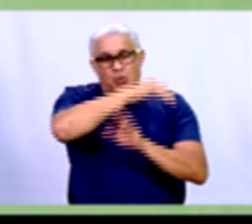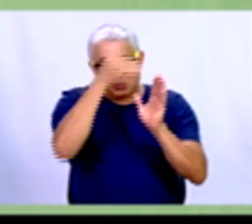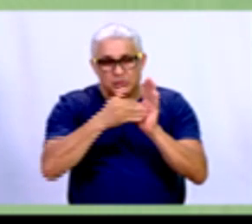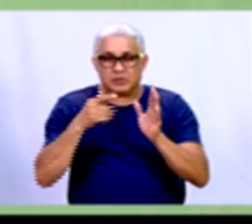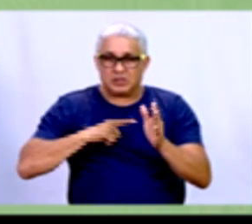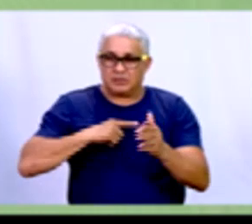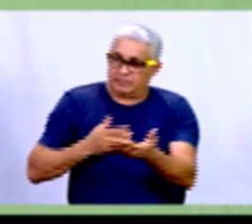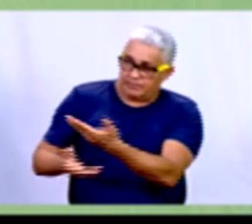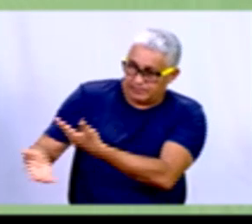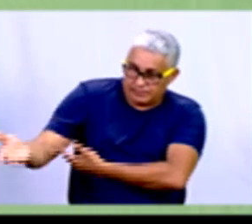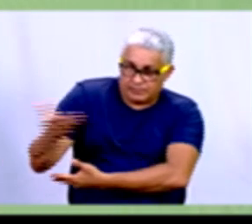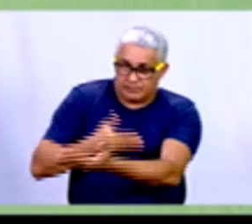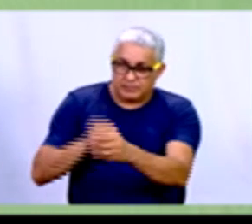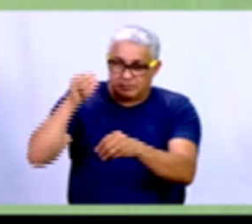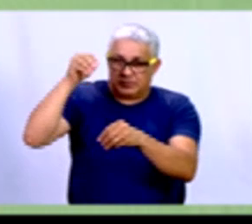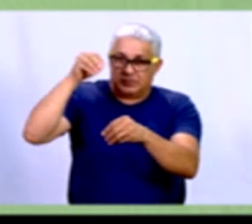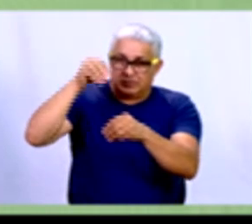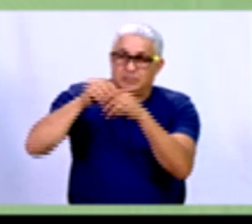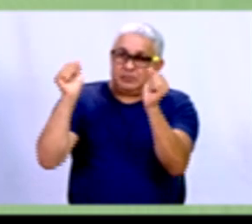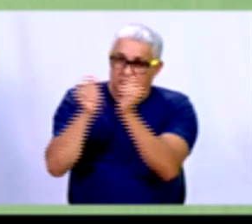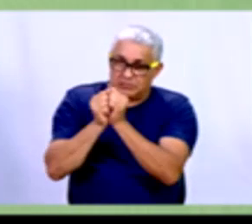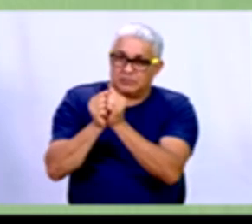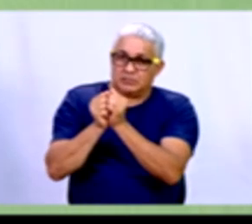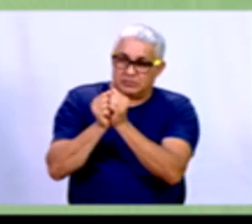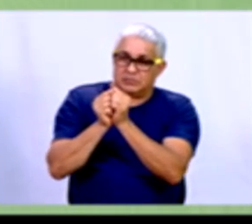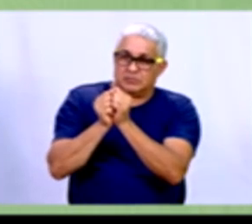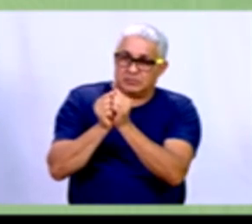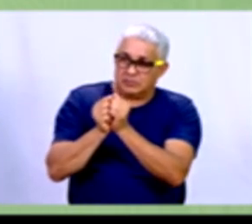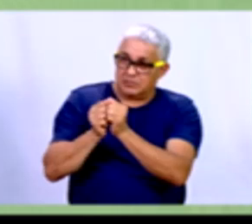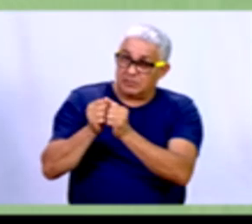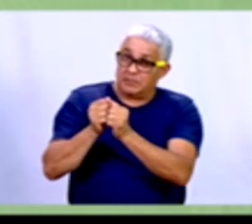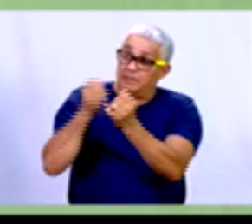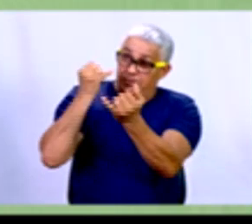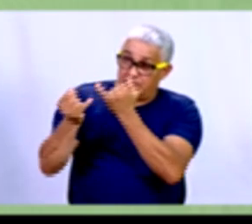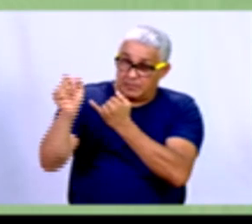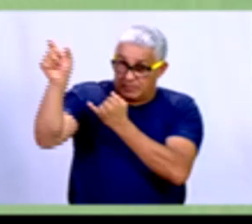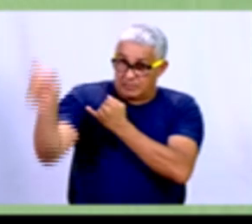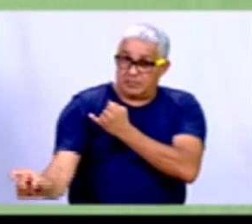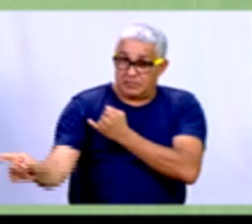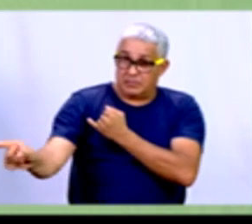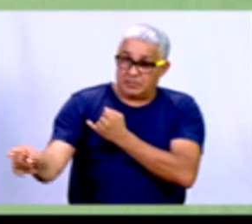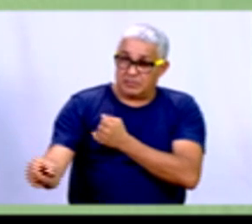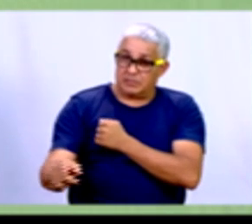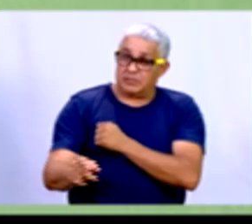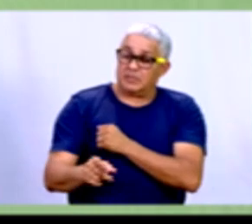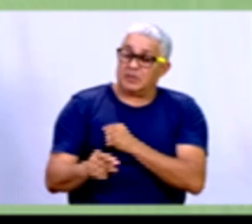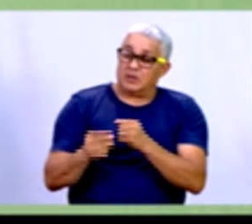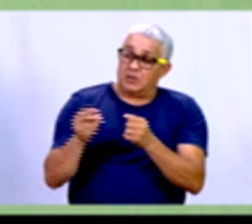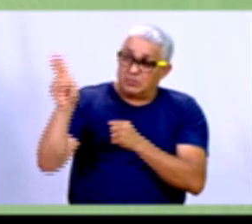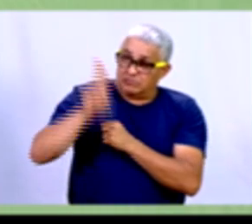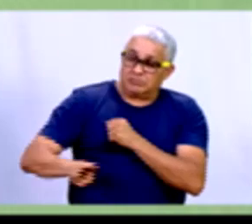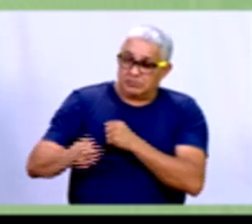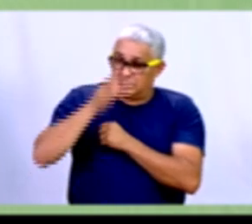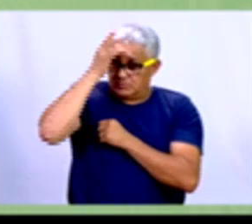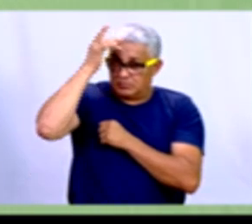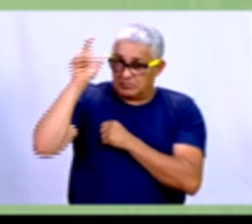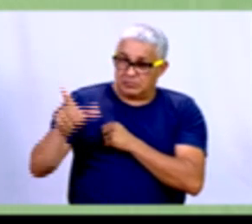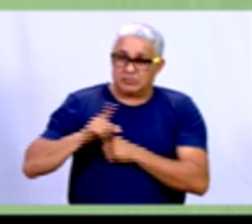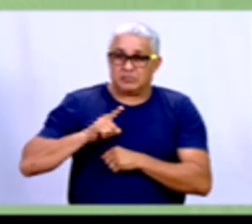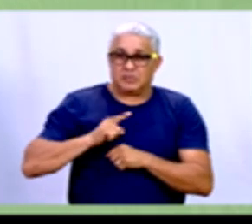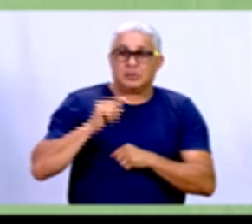usuário. Por quê? Porque a interface é a cara do nosso sistema para o usuário. Essa pessoa, né, ela vai ter